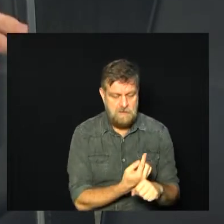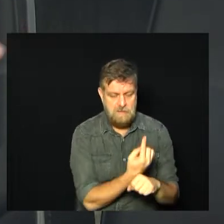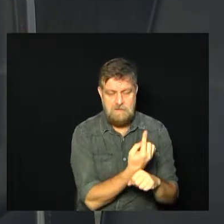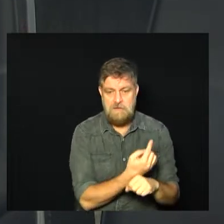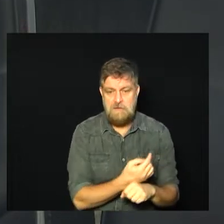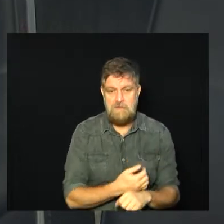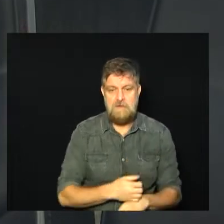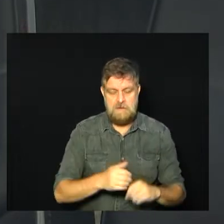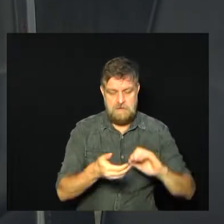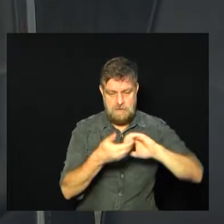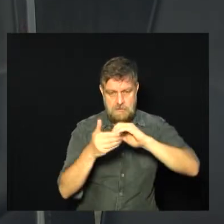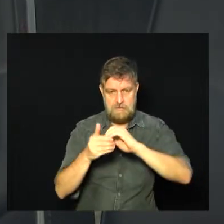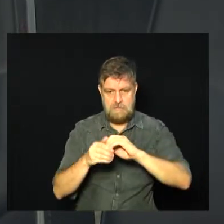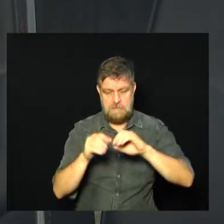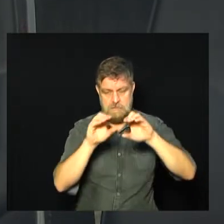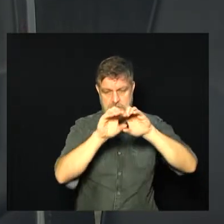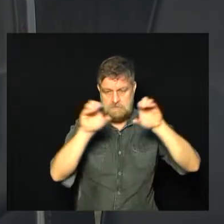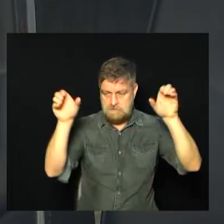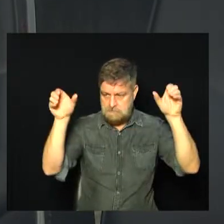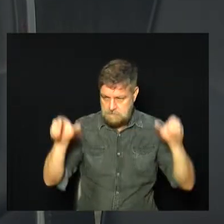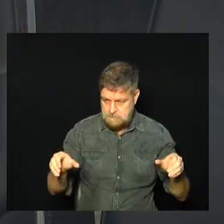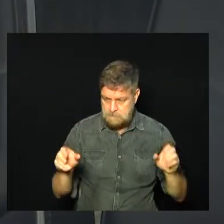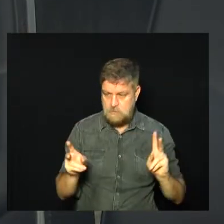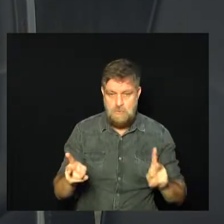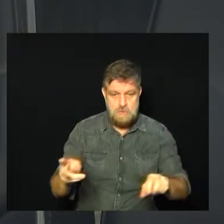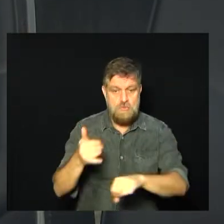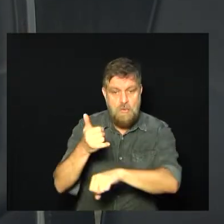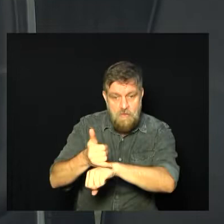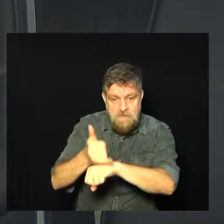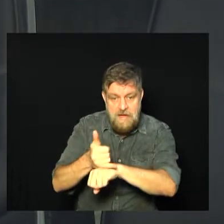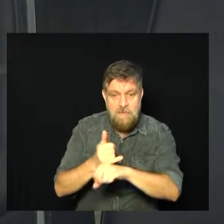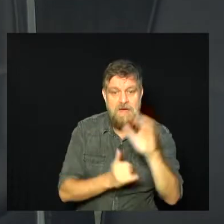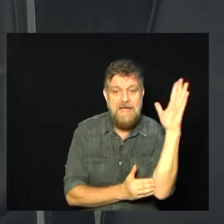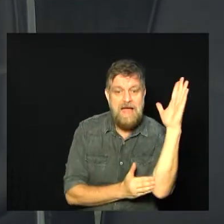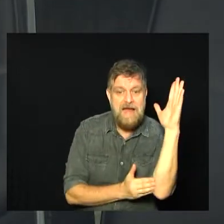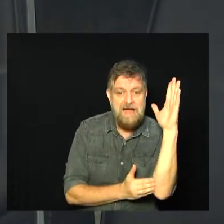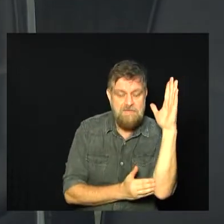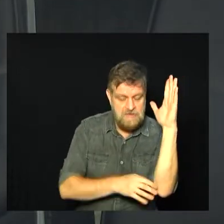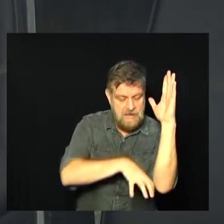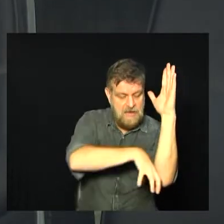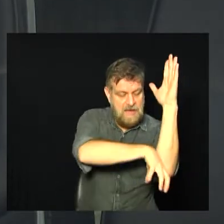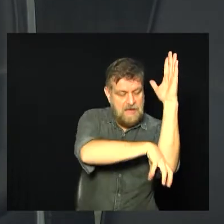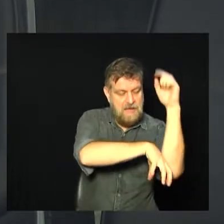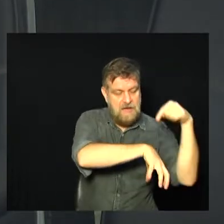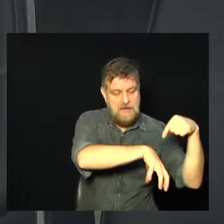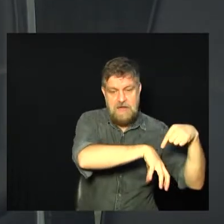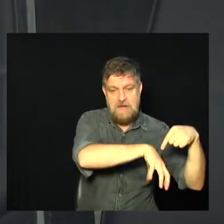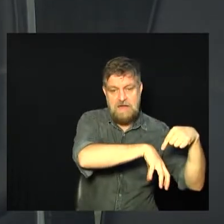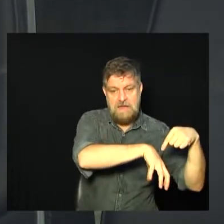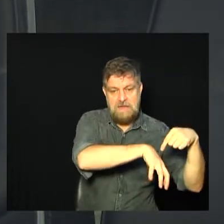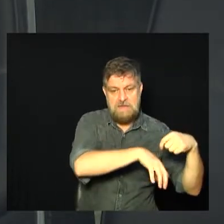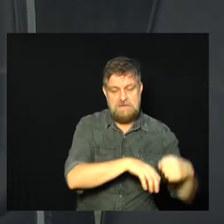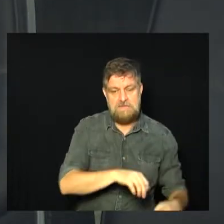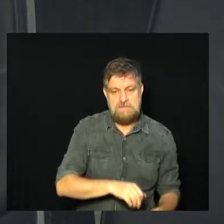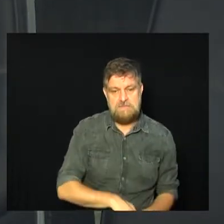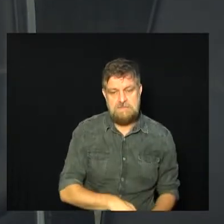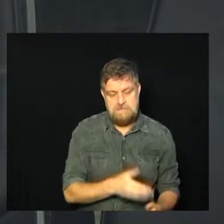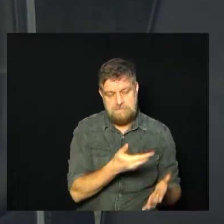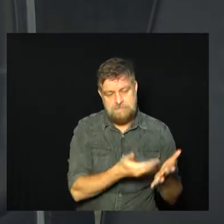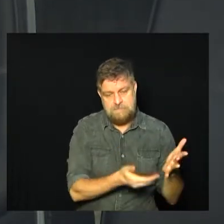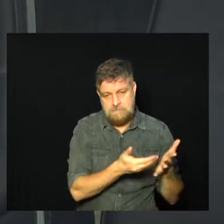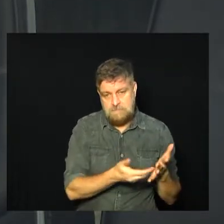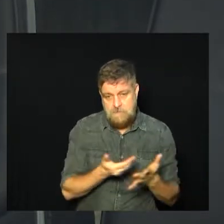no chão para dar suporte para o toldo, só que é a raiz da árvore. Então, eu acho que esse estudo precisa